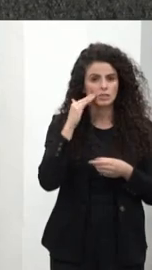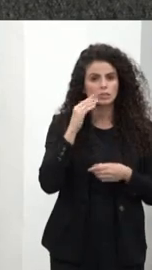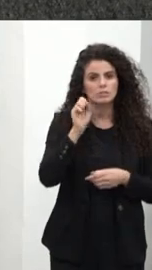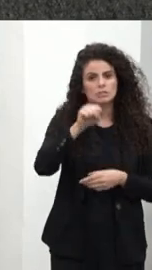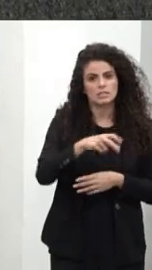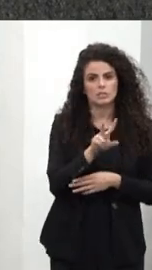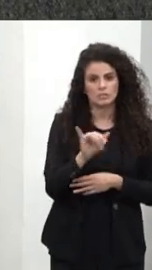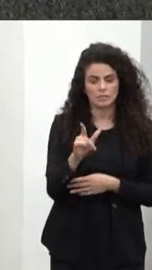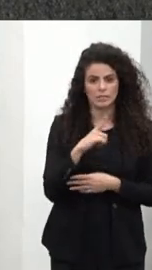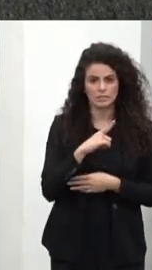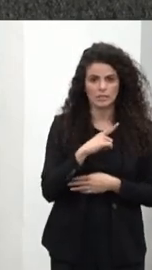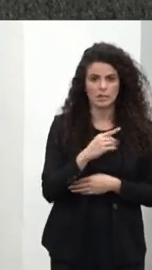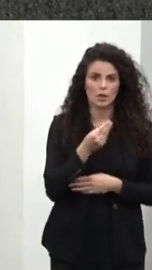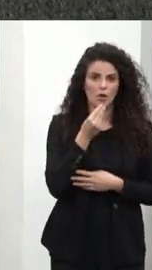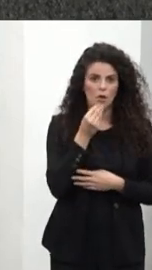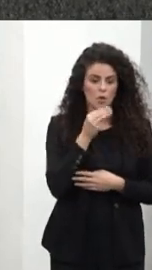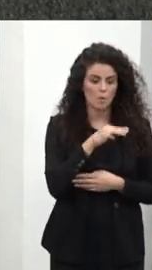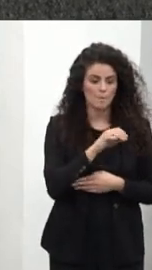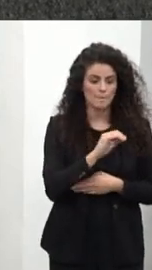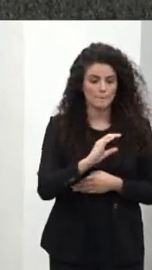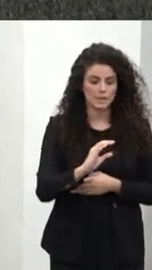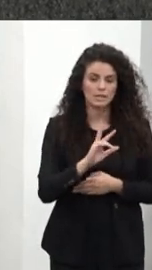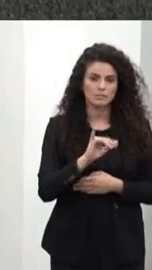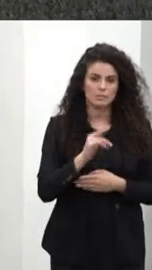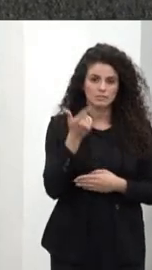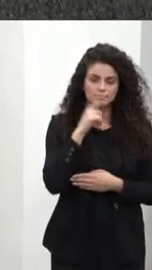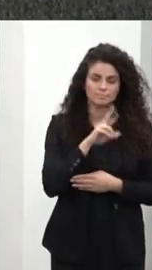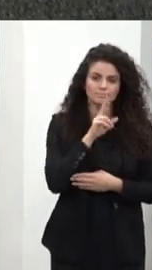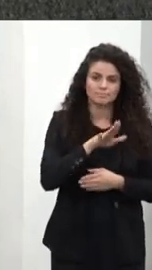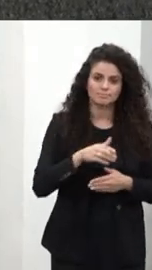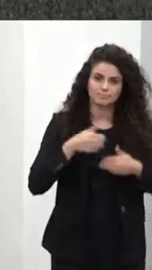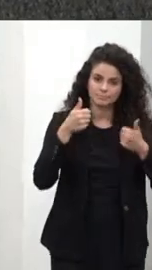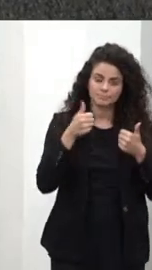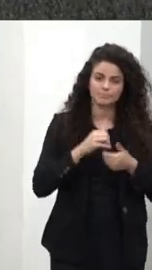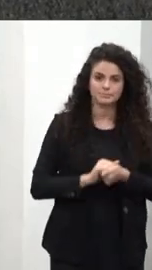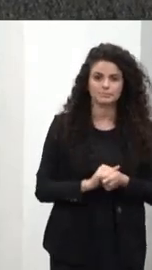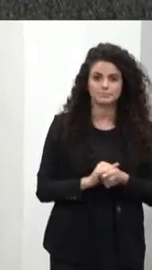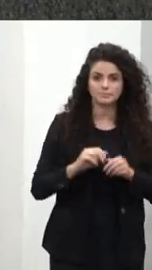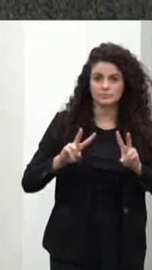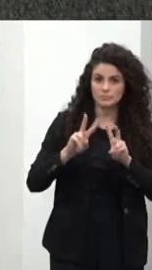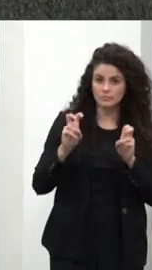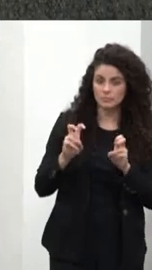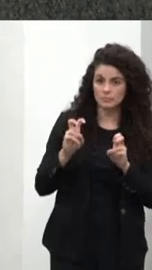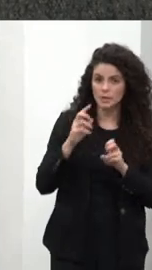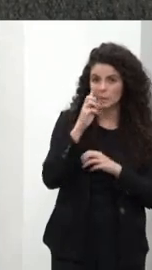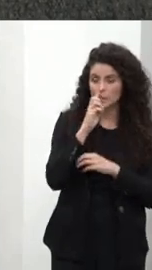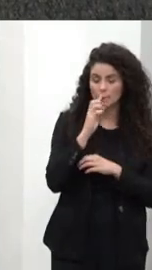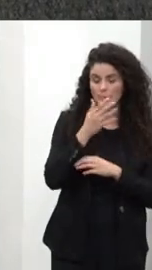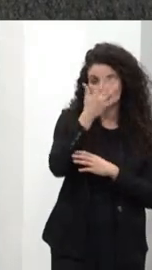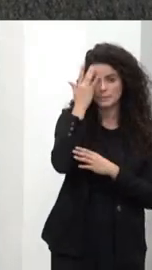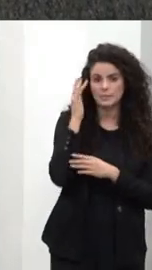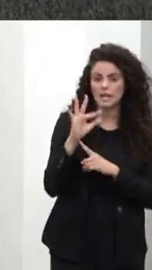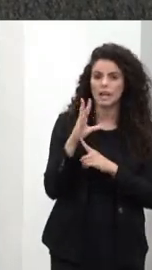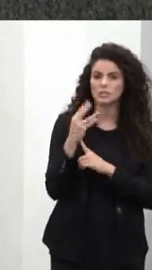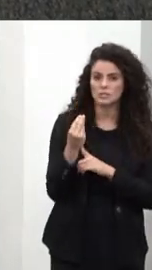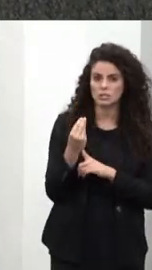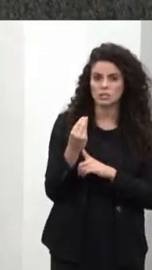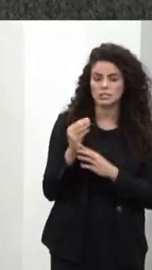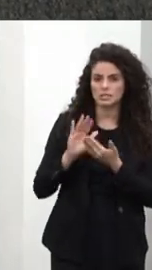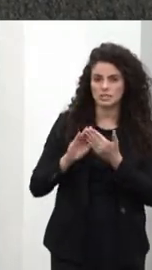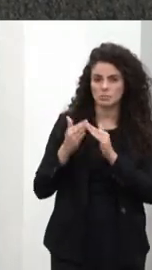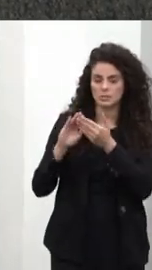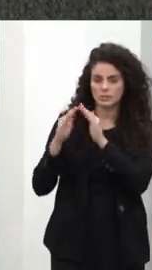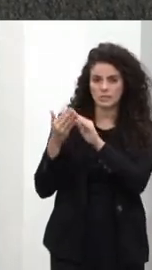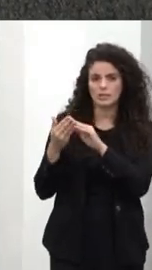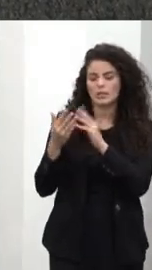representante do ministério tem mais condições quanto aos artistas de Periferia a gente vai atender da mesma forma que ocorreu na Lab também